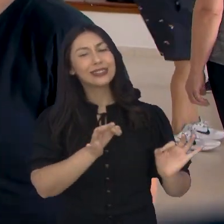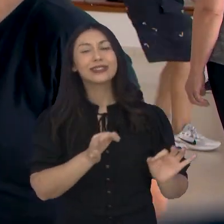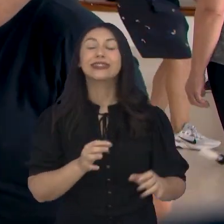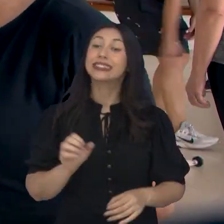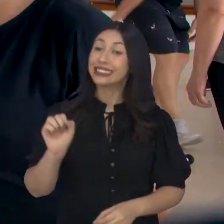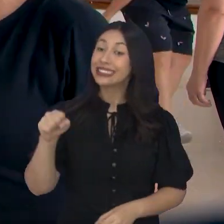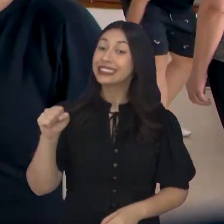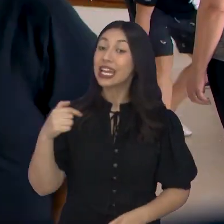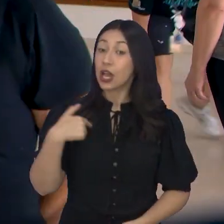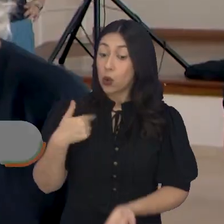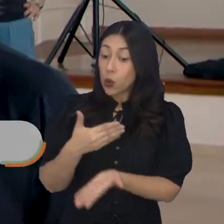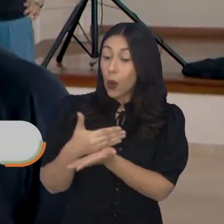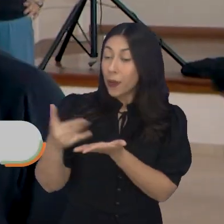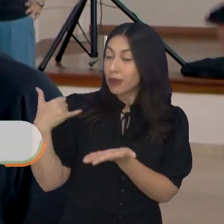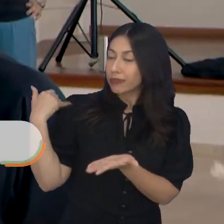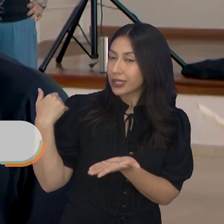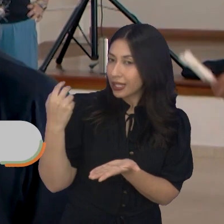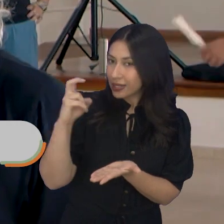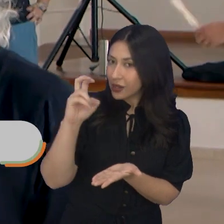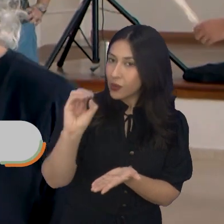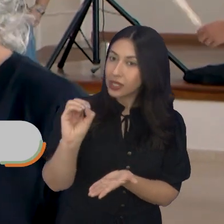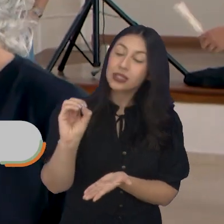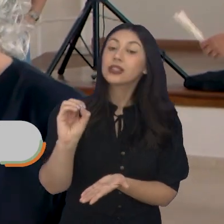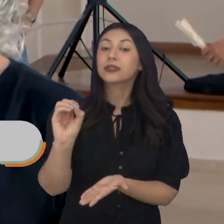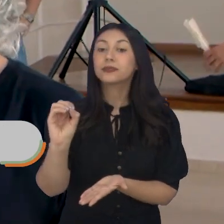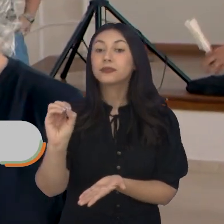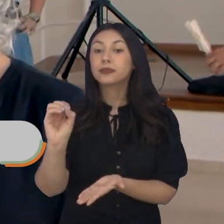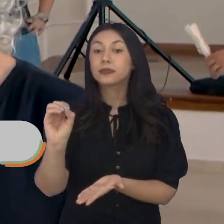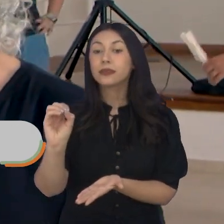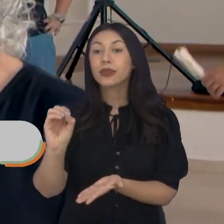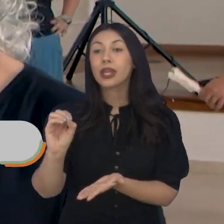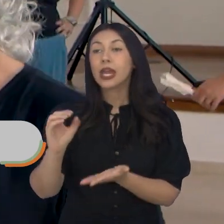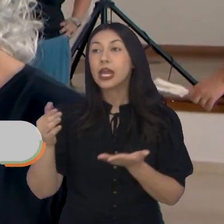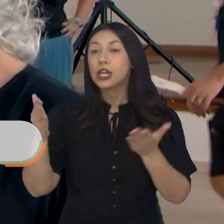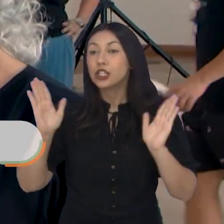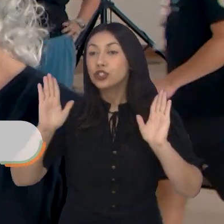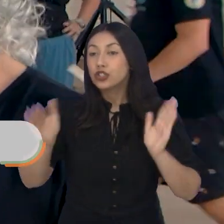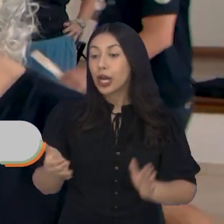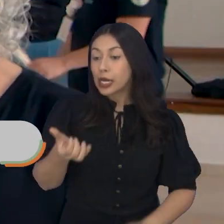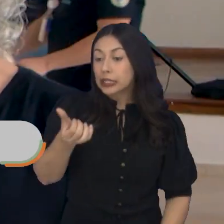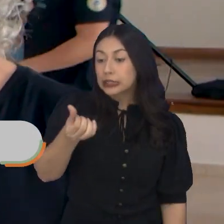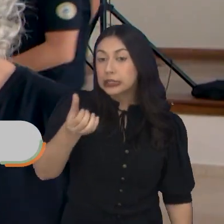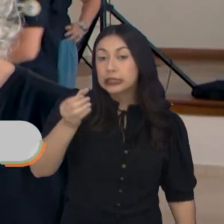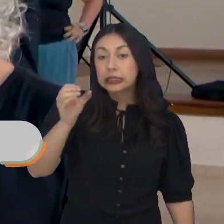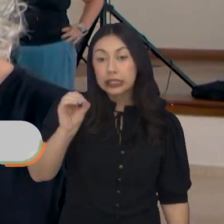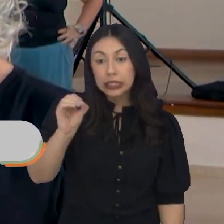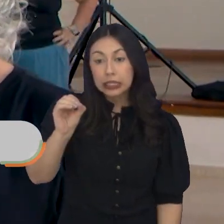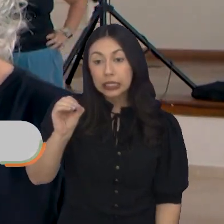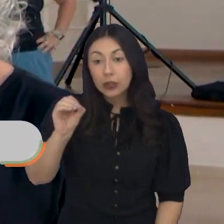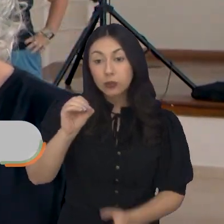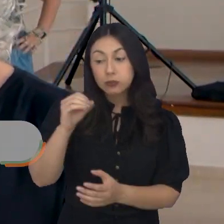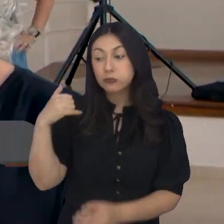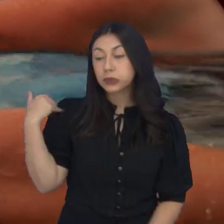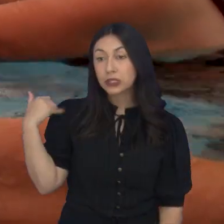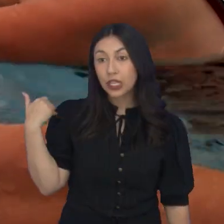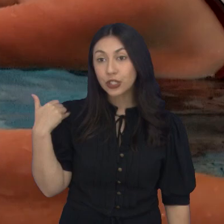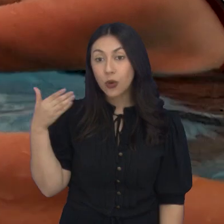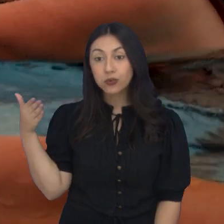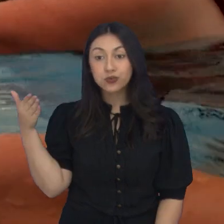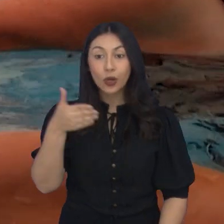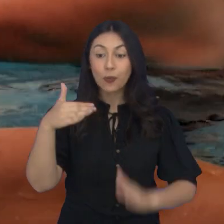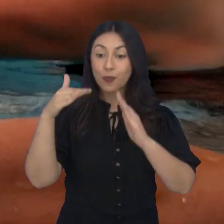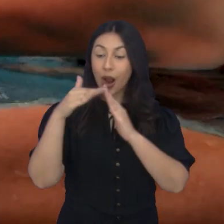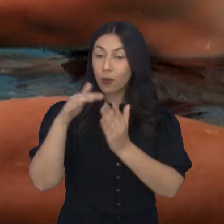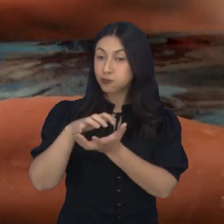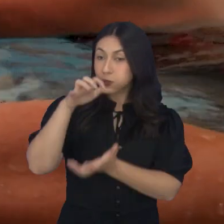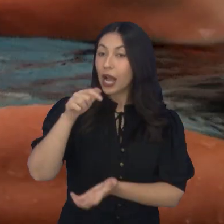Eu comecei aos 50 anos de idade, né? Até que eu completei 60 para poder vir aqui na Casa do Idoso Norte. Aqui eu